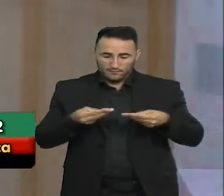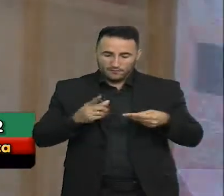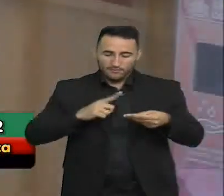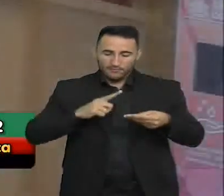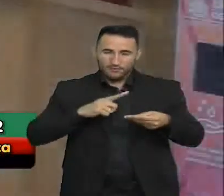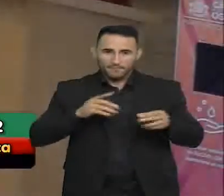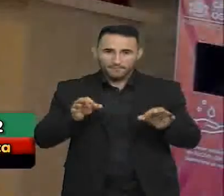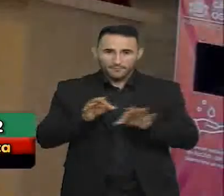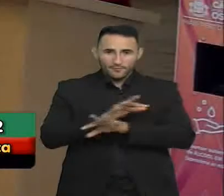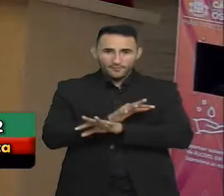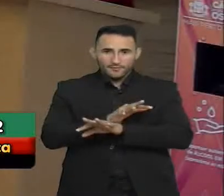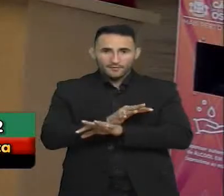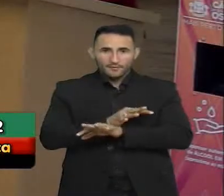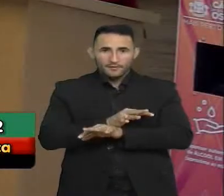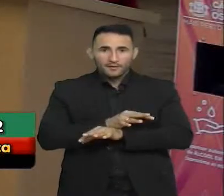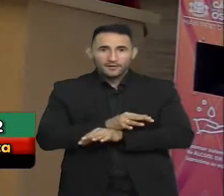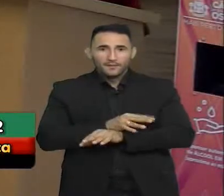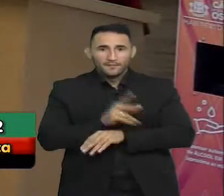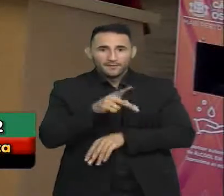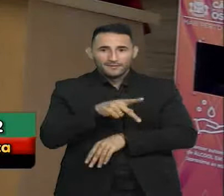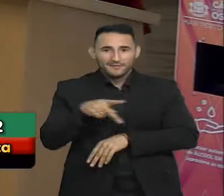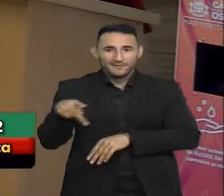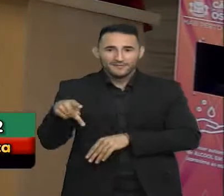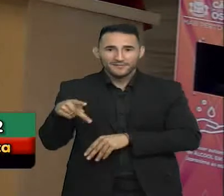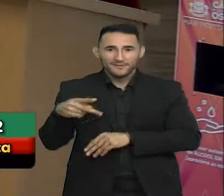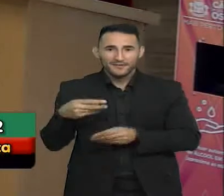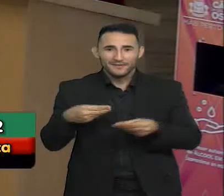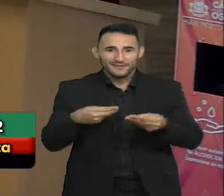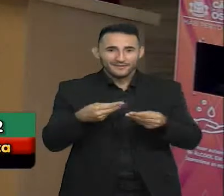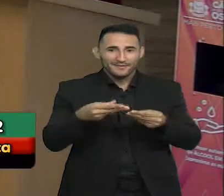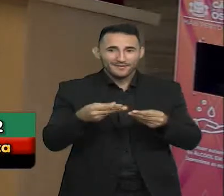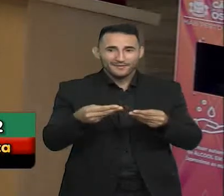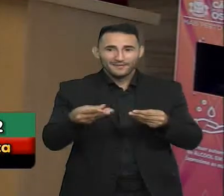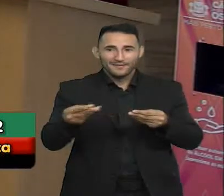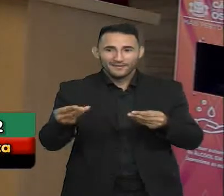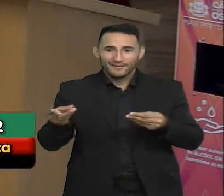amiguinho. Nosso presidente vai entregar para algumas...